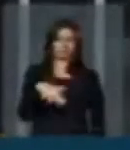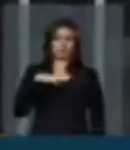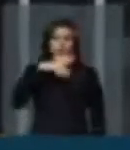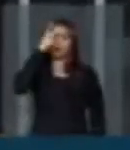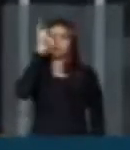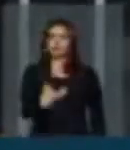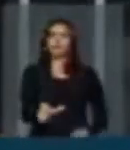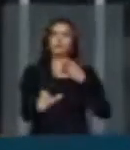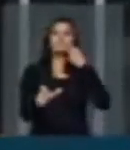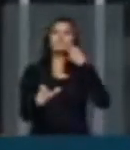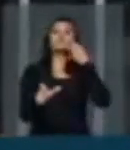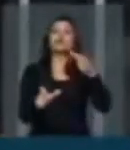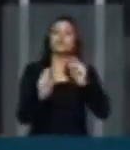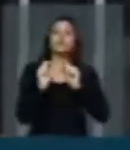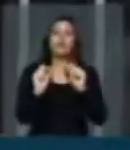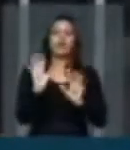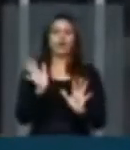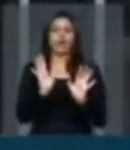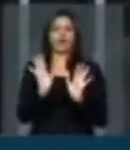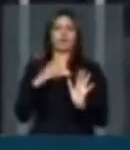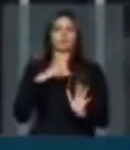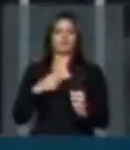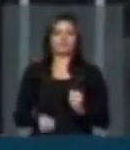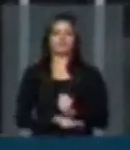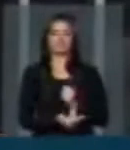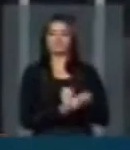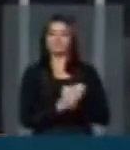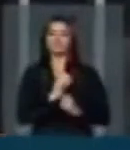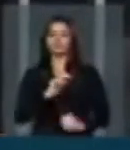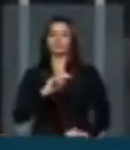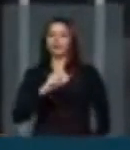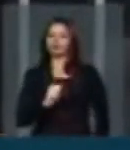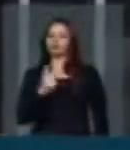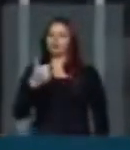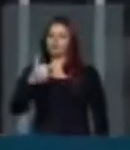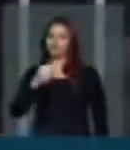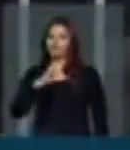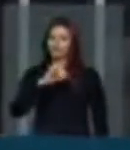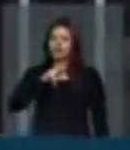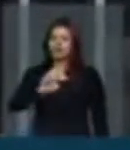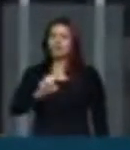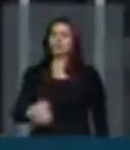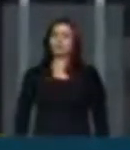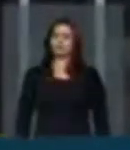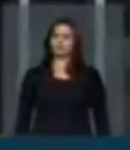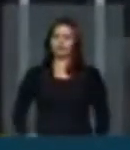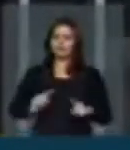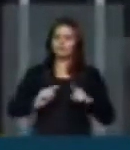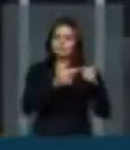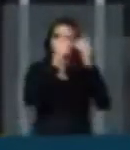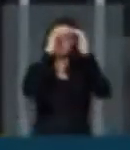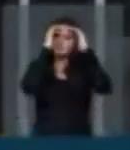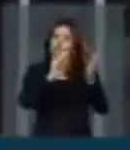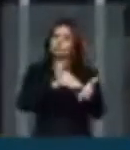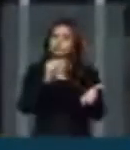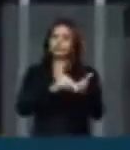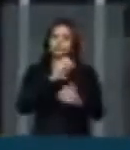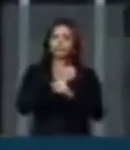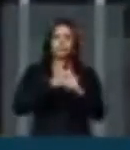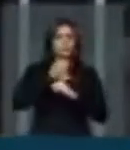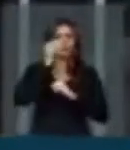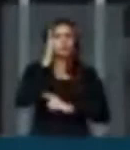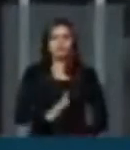que diga que houve Caixa 2. Ora, Caixa 2 é crime, é uma agressão à sociedade brasileira. E isso